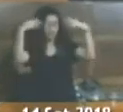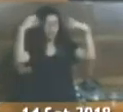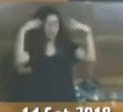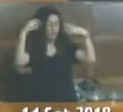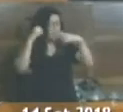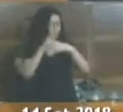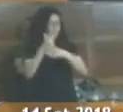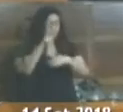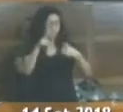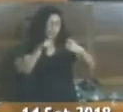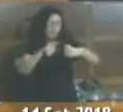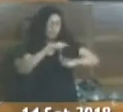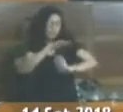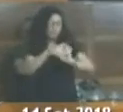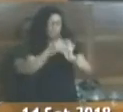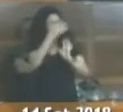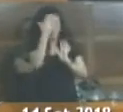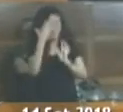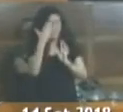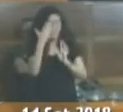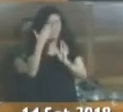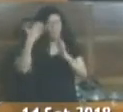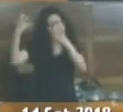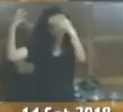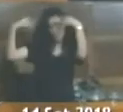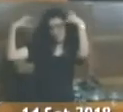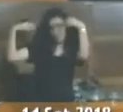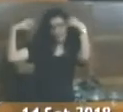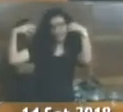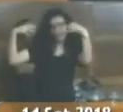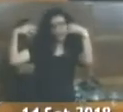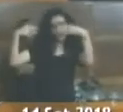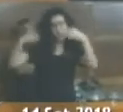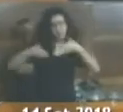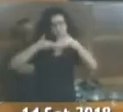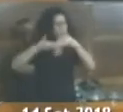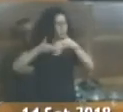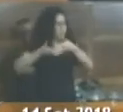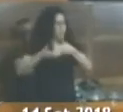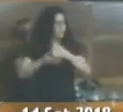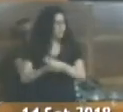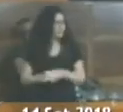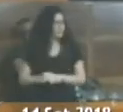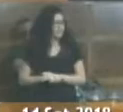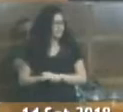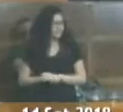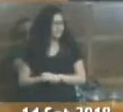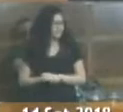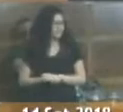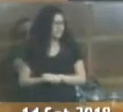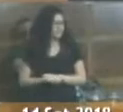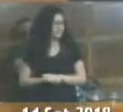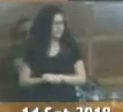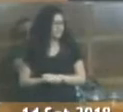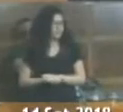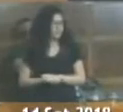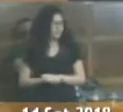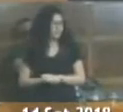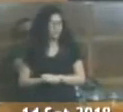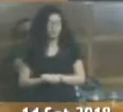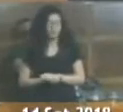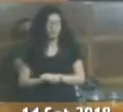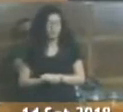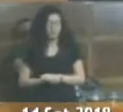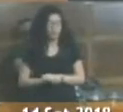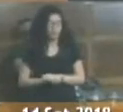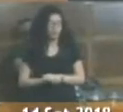espaço para todo mundo. E, às vezes, molha mais dentro do que fora do barco. Aí, não tem, tipo